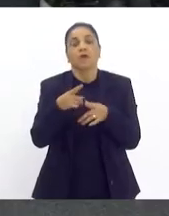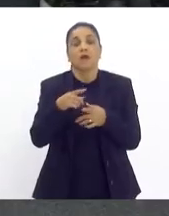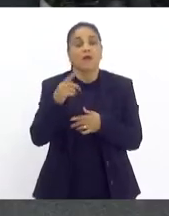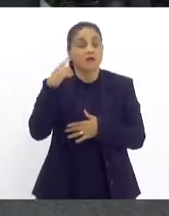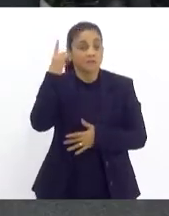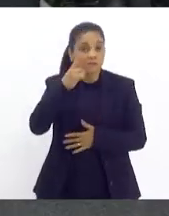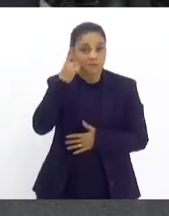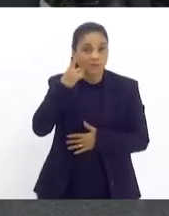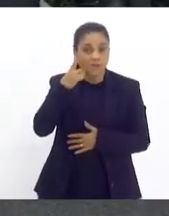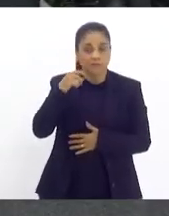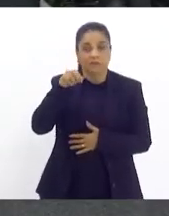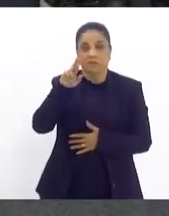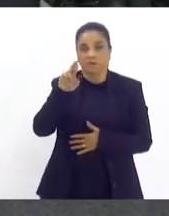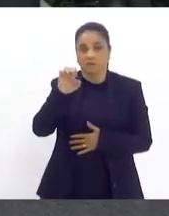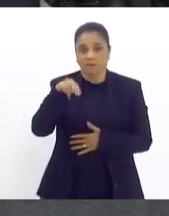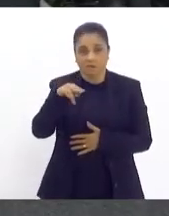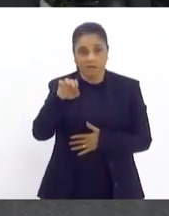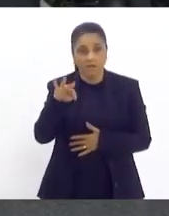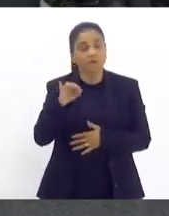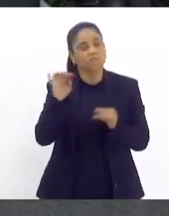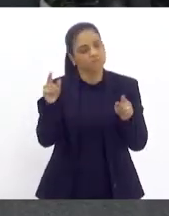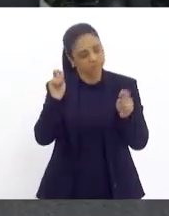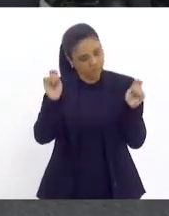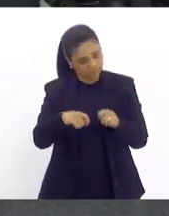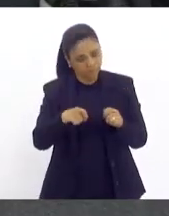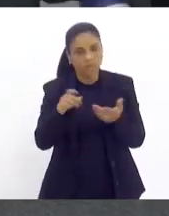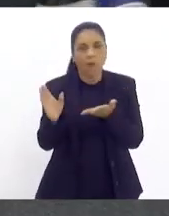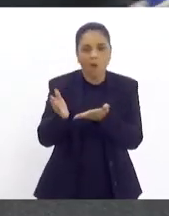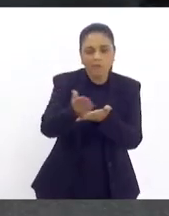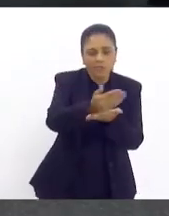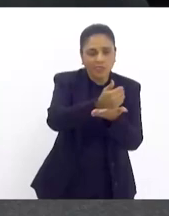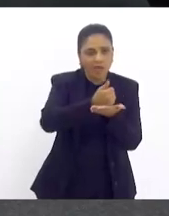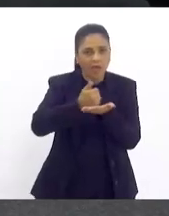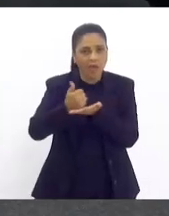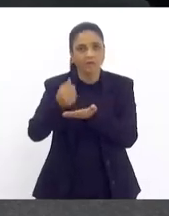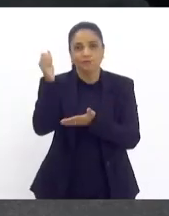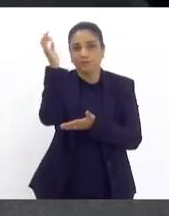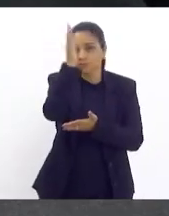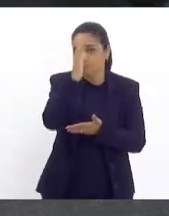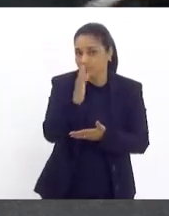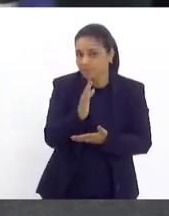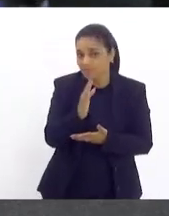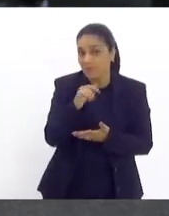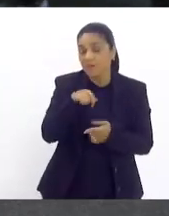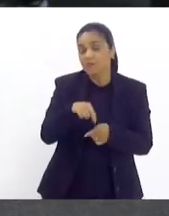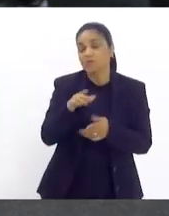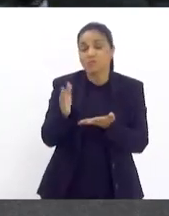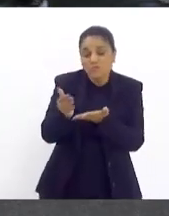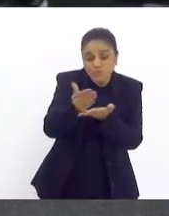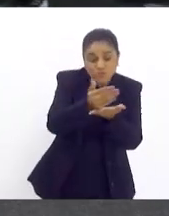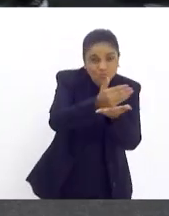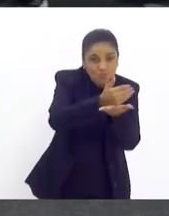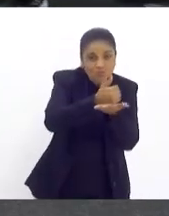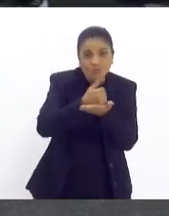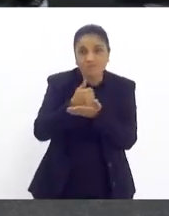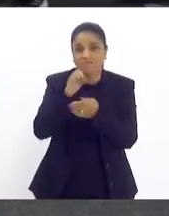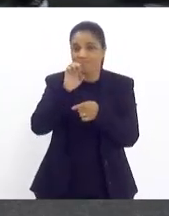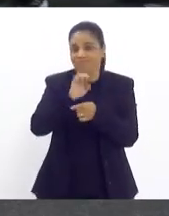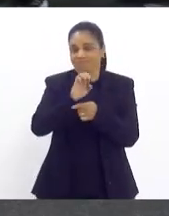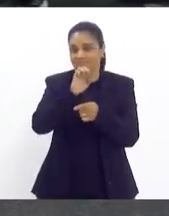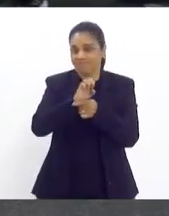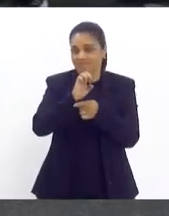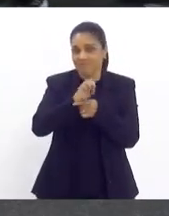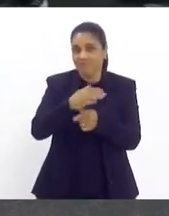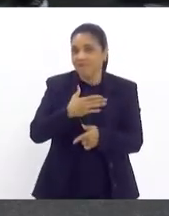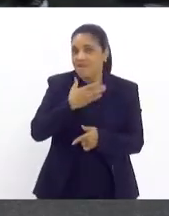Souza teve a oportunidade de falar dos dados nacionais mas os dados estaduais são tão graves e tão